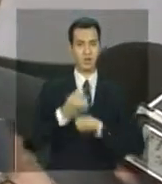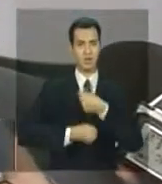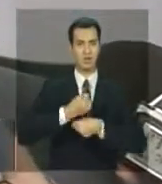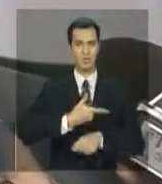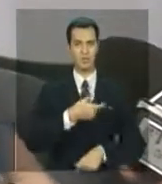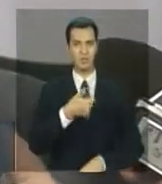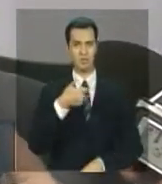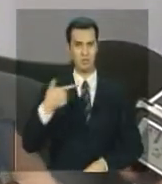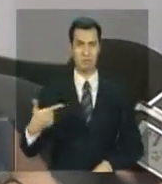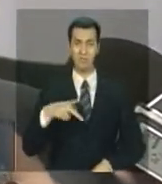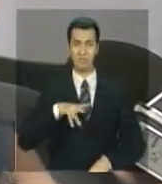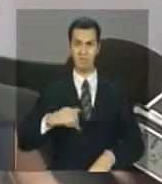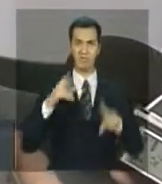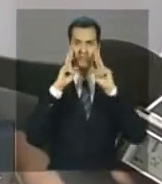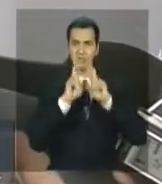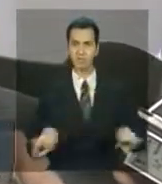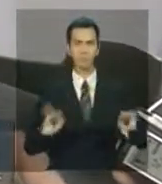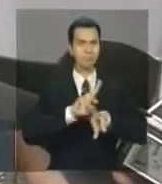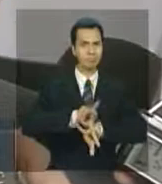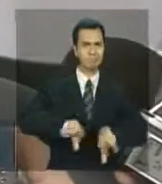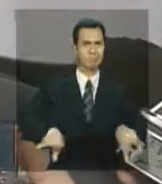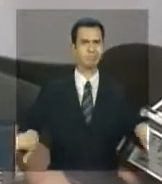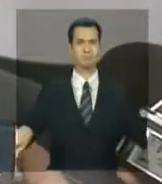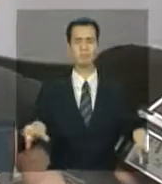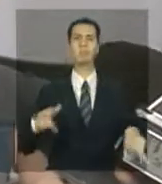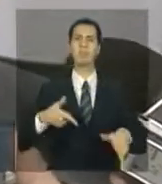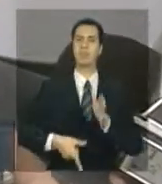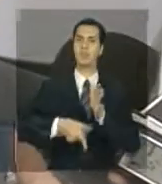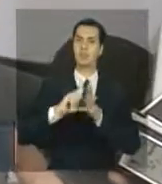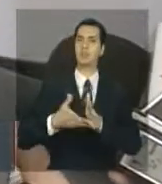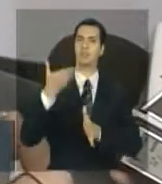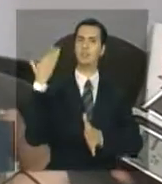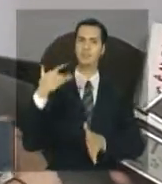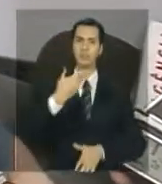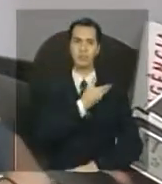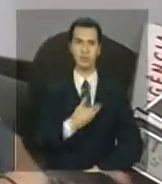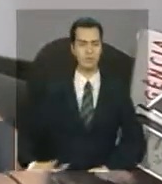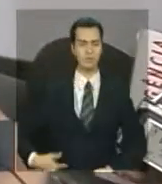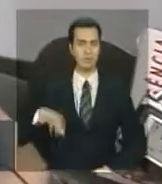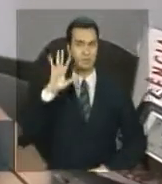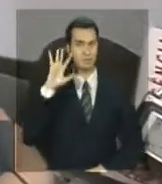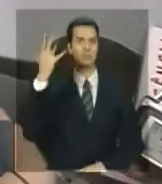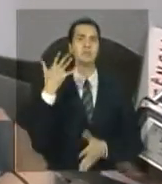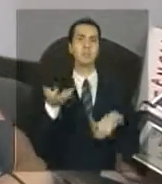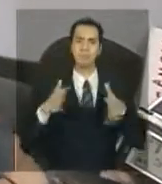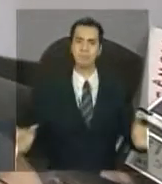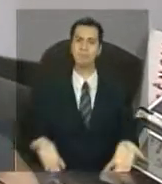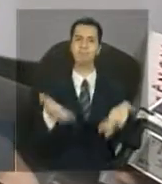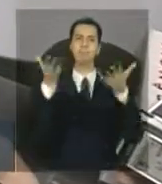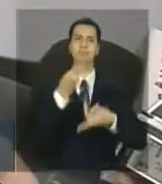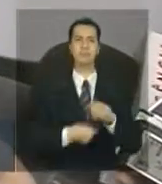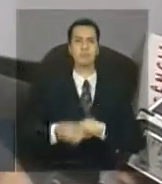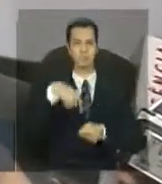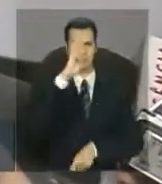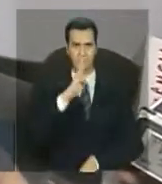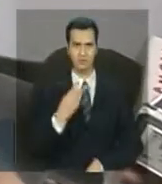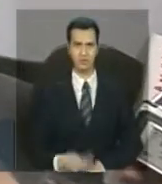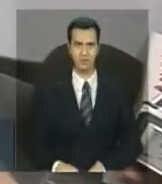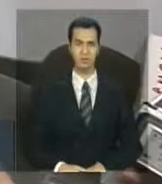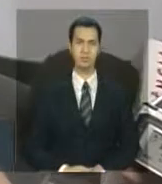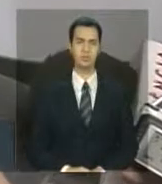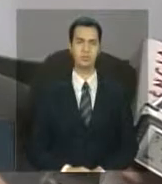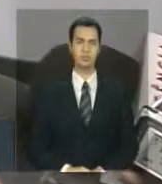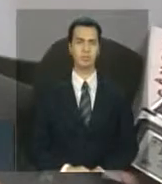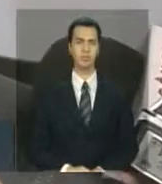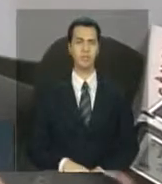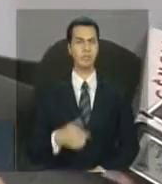resultados desse conjunto de medidas que o governo tomou no sentido de acelerar mais a economia brasileira. Eu não tenho